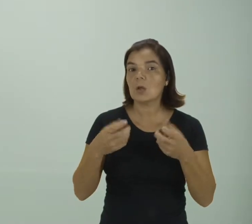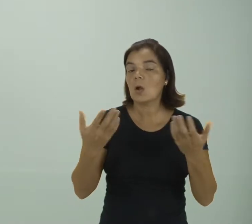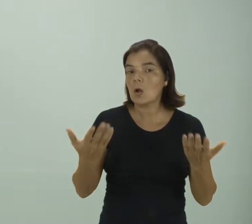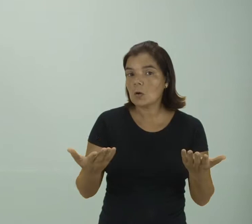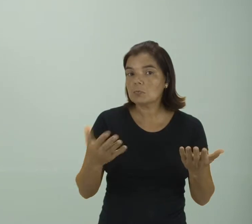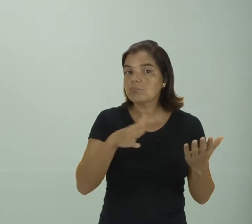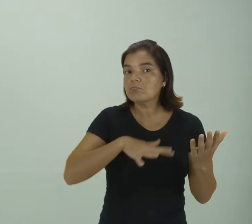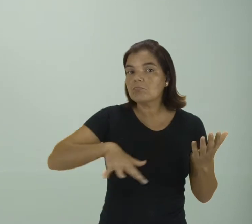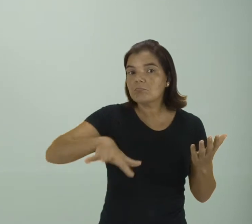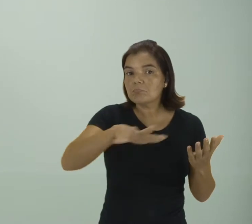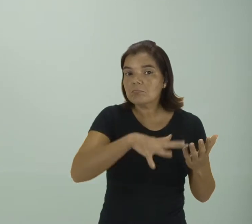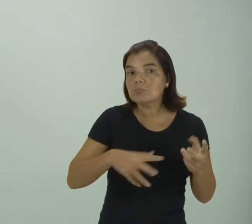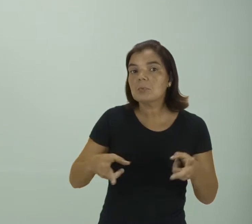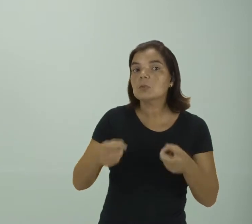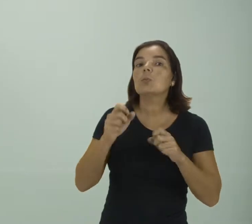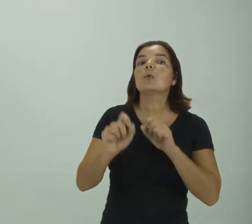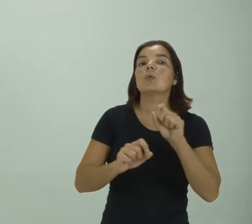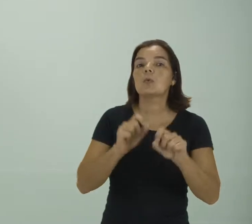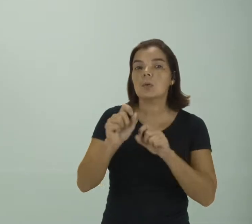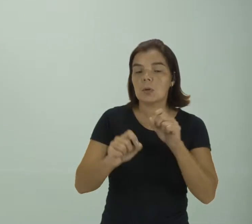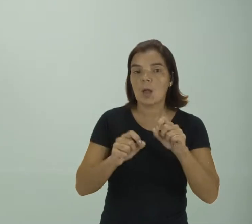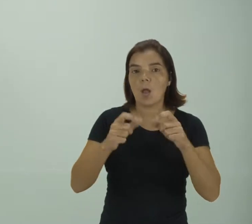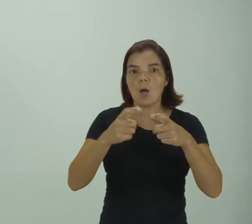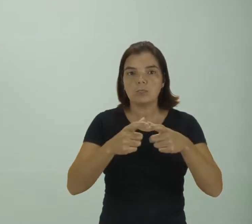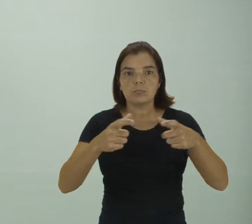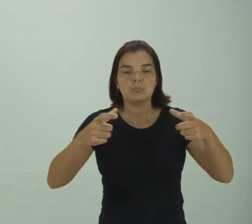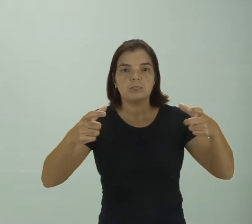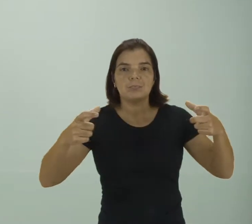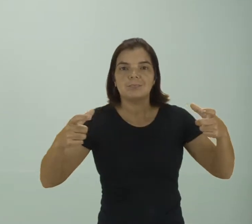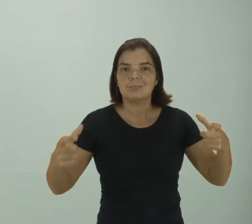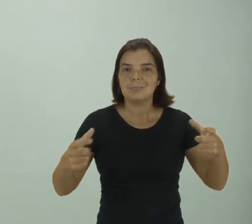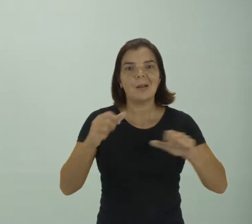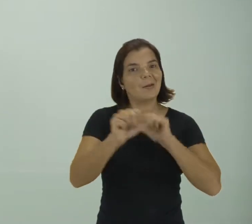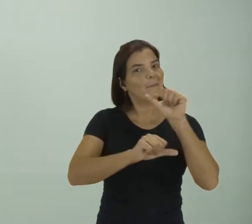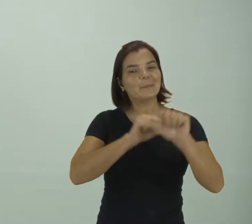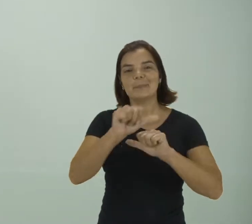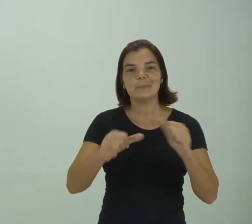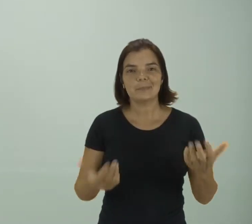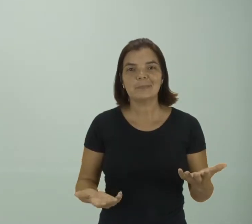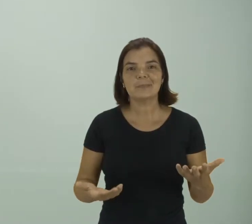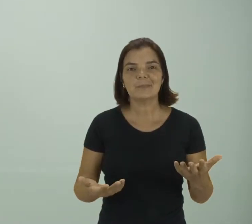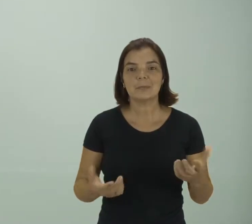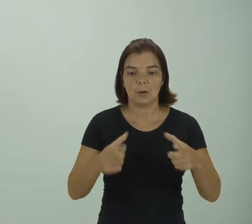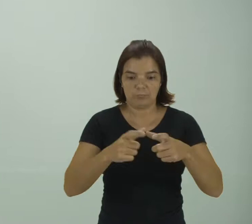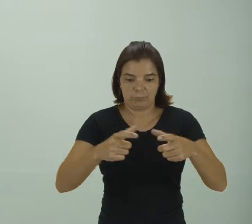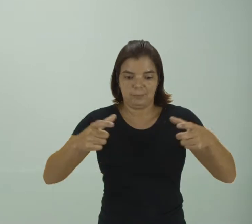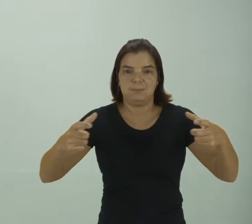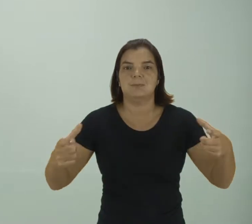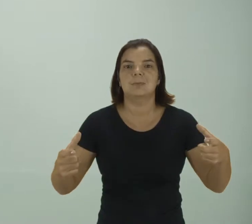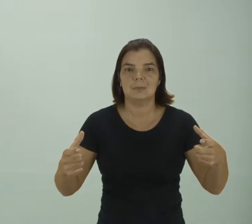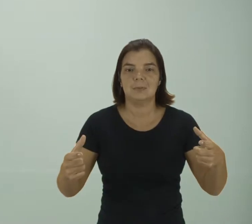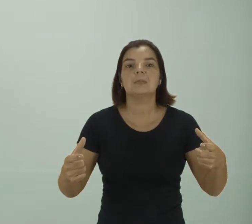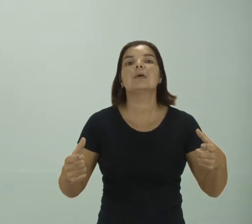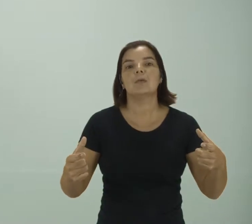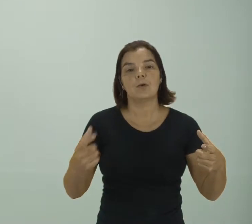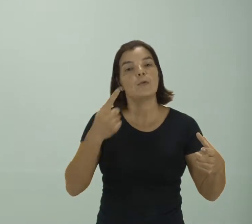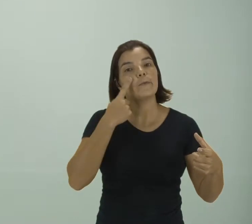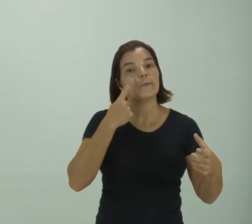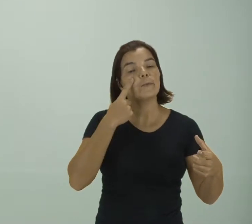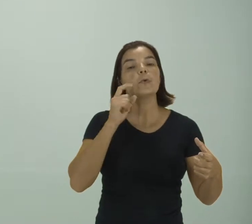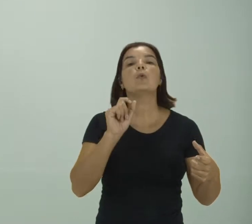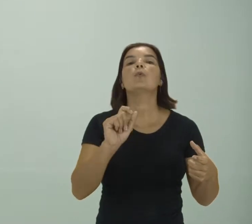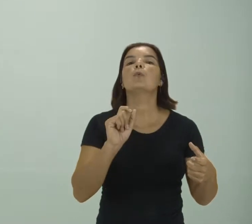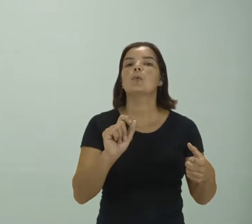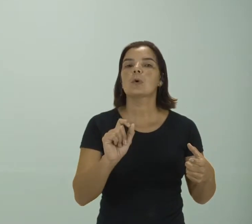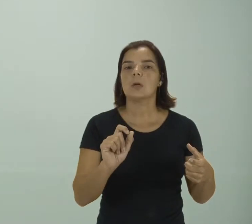de modo geral, o que a gente percebe é que as dimensões desse corpo, ela muda, ela aumenta. E aí, no caso, é o que nós chamamos